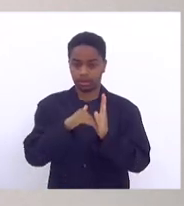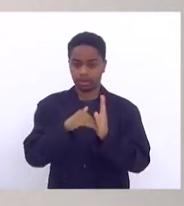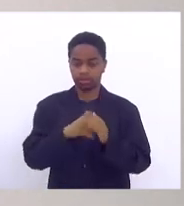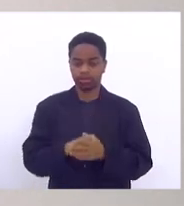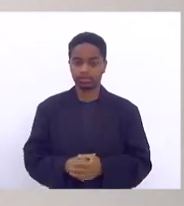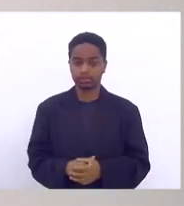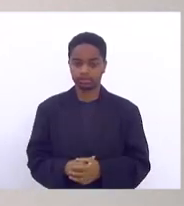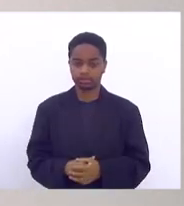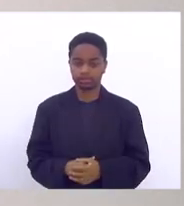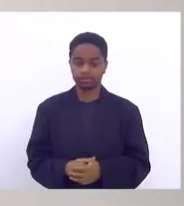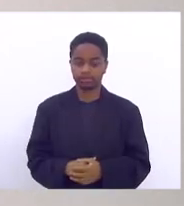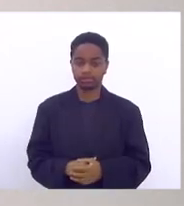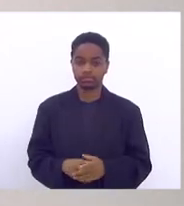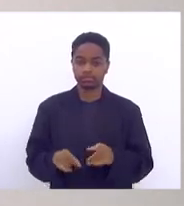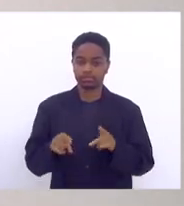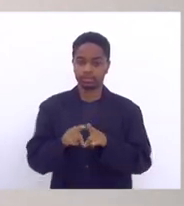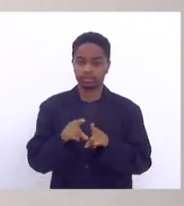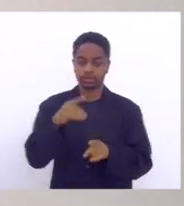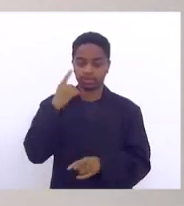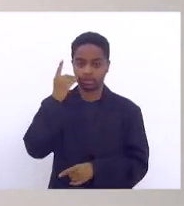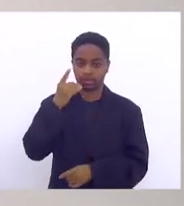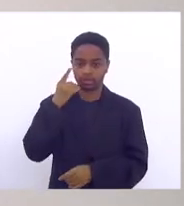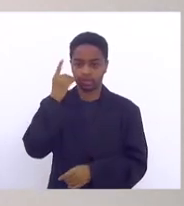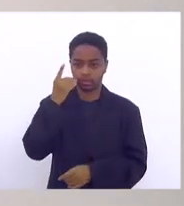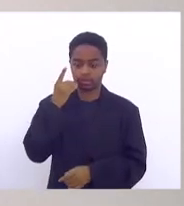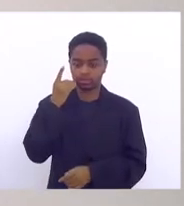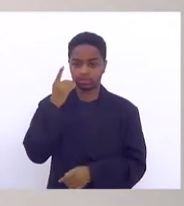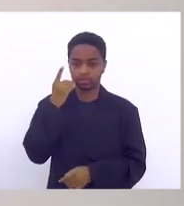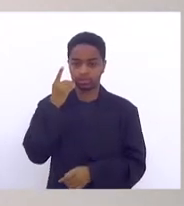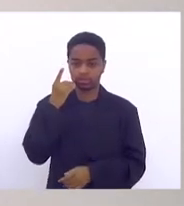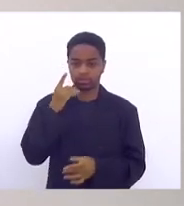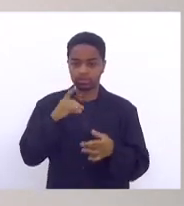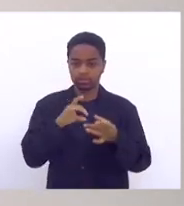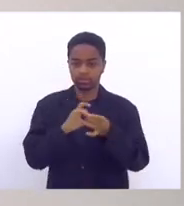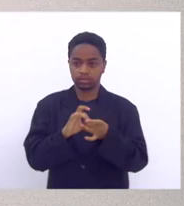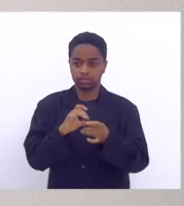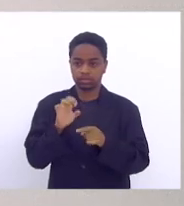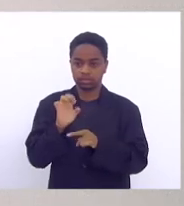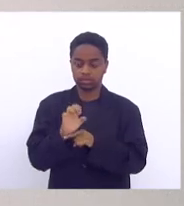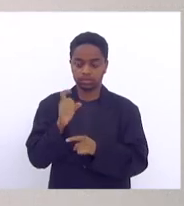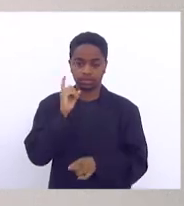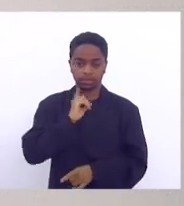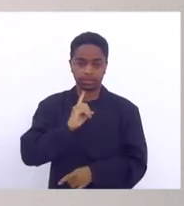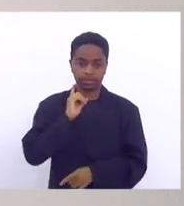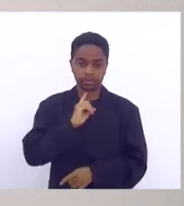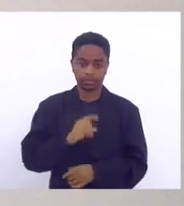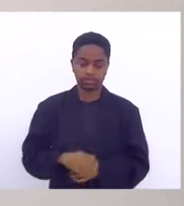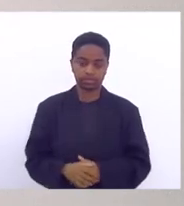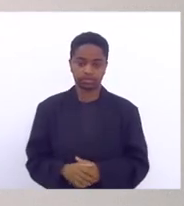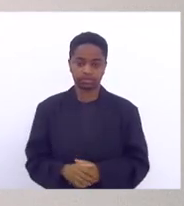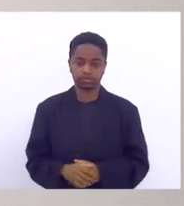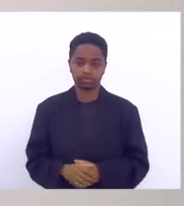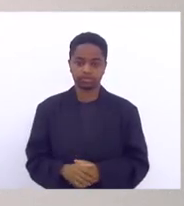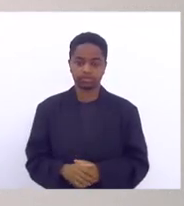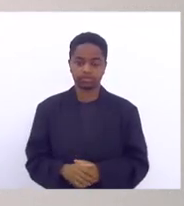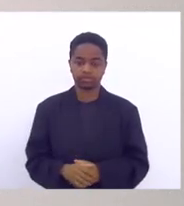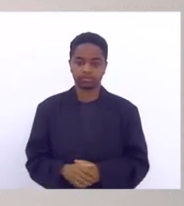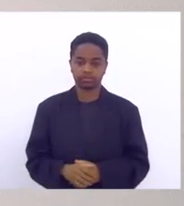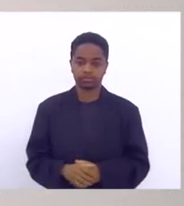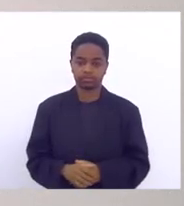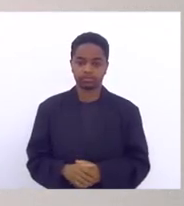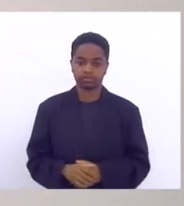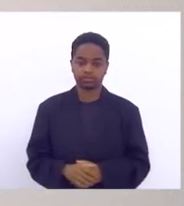e deputado pelo pelo pelo Estado de Minas Gerais e que